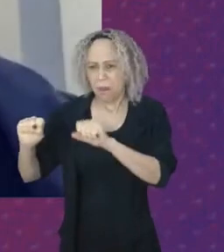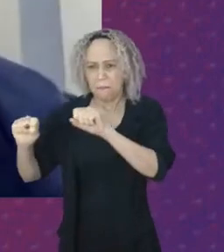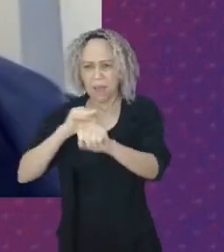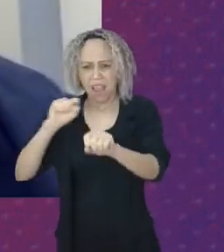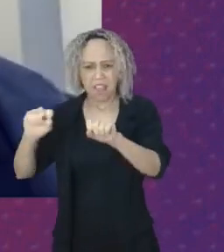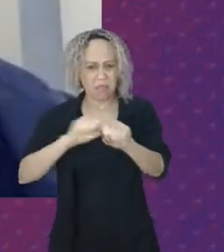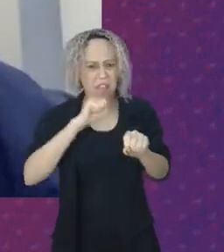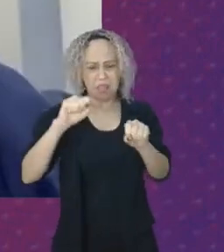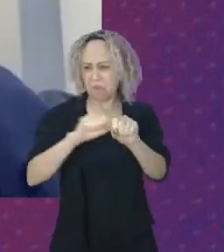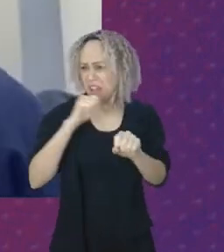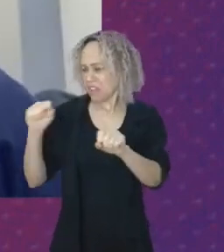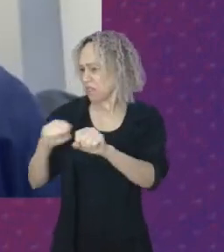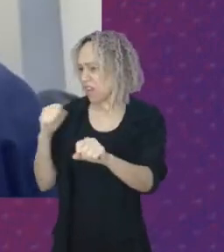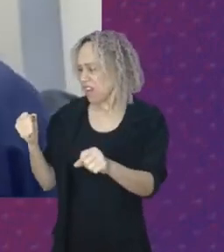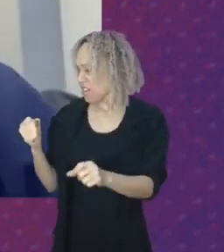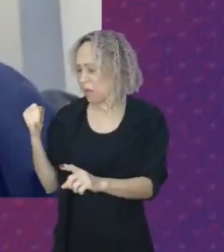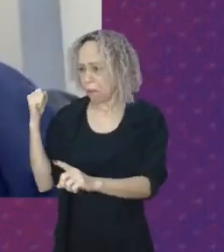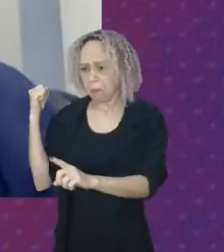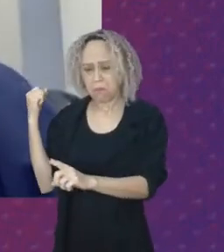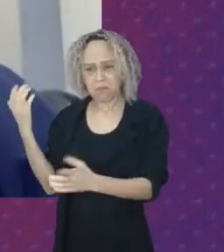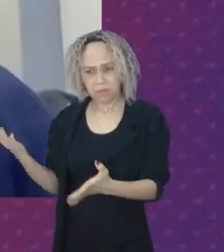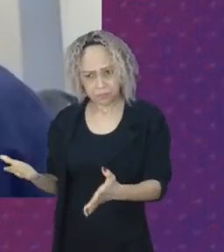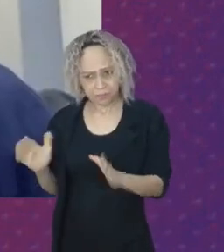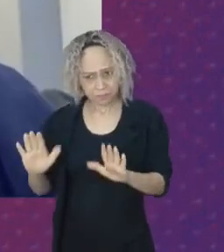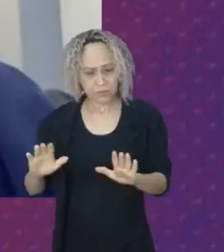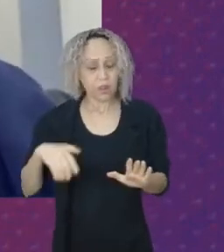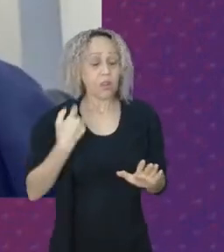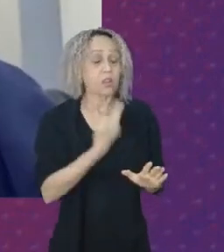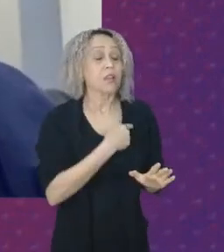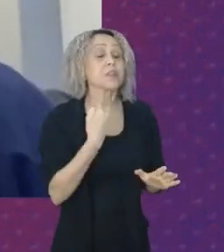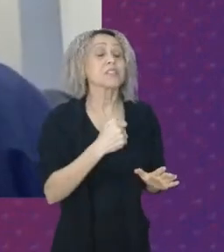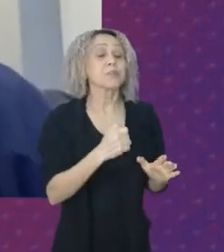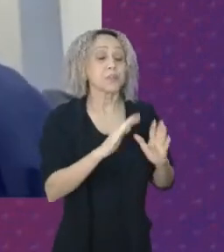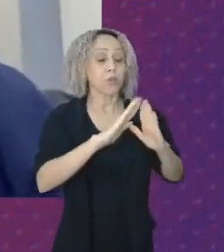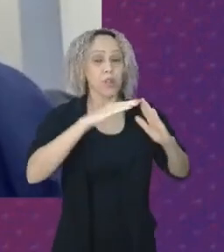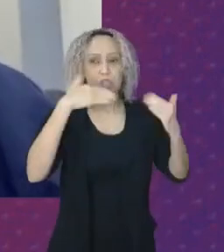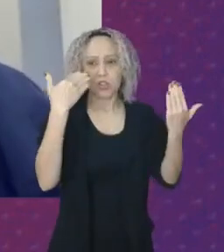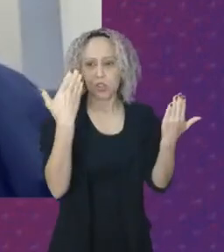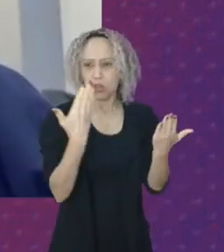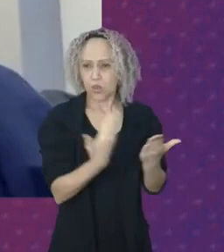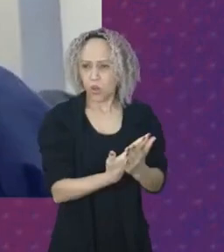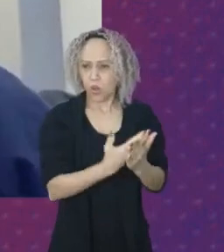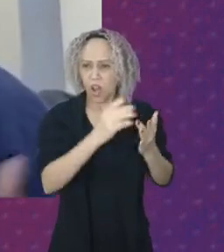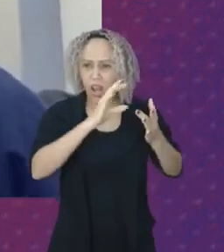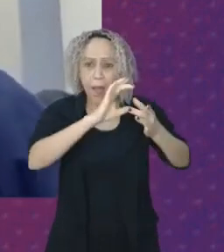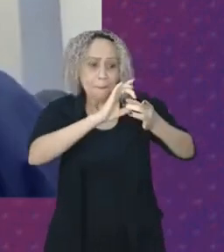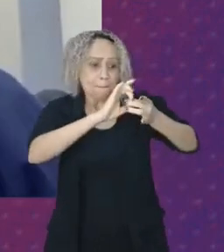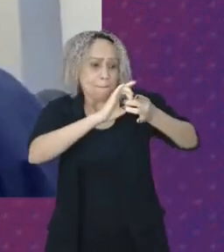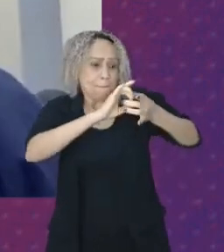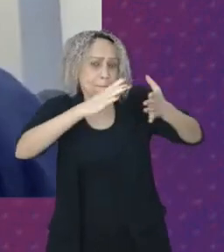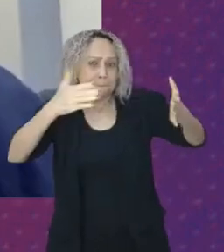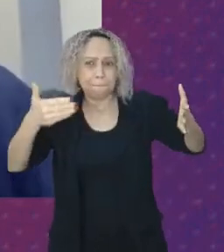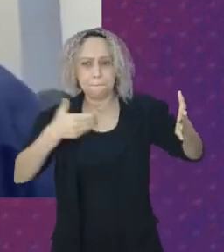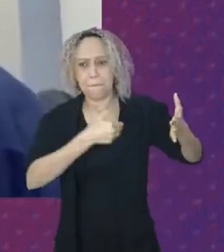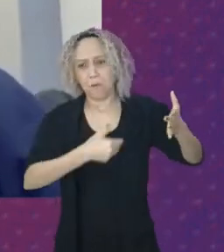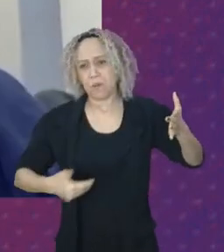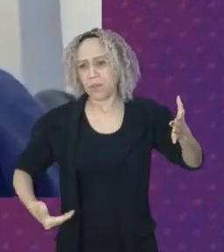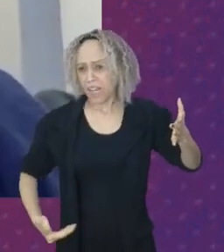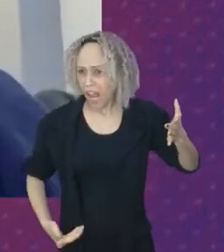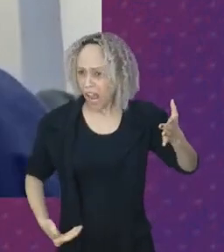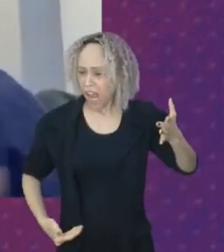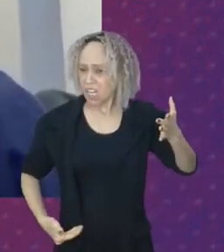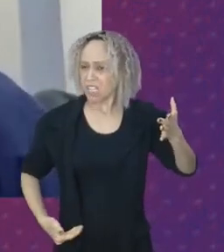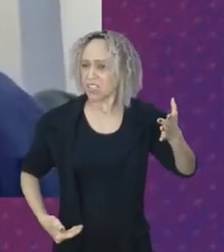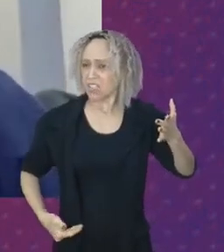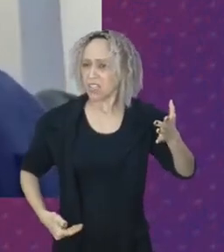gente precisa de uma escola pública democrática, laica, plural, porque é preciso termos